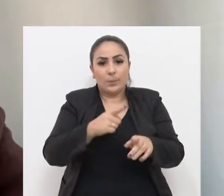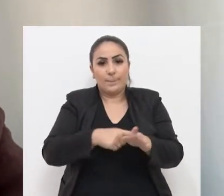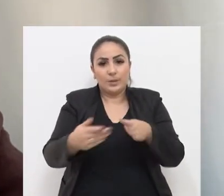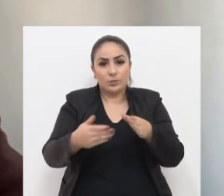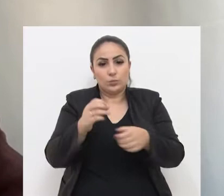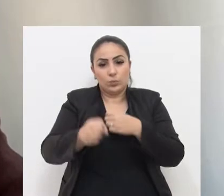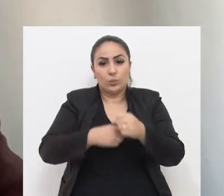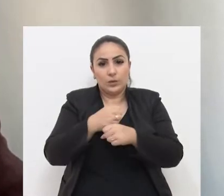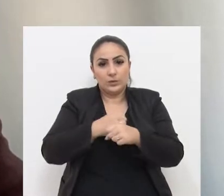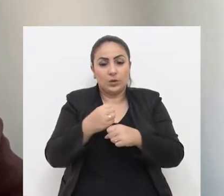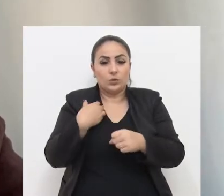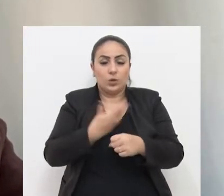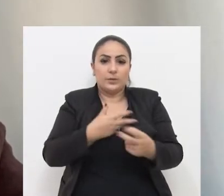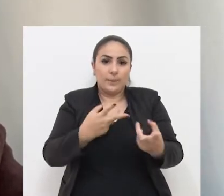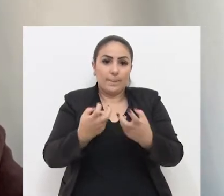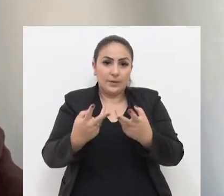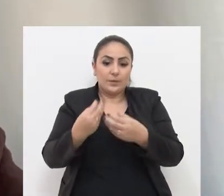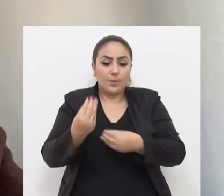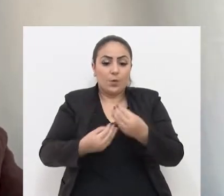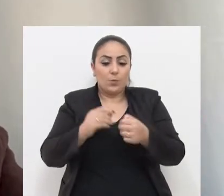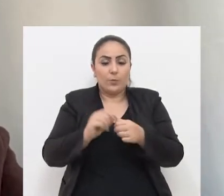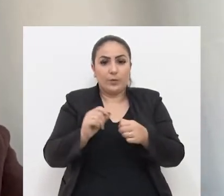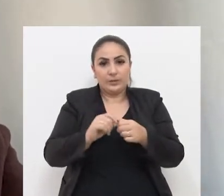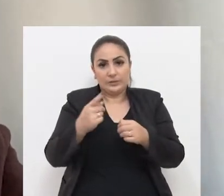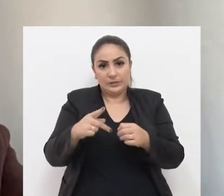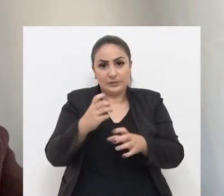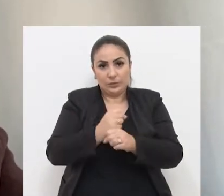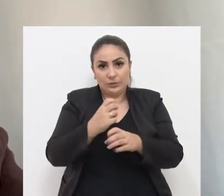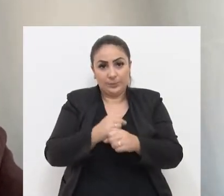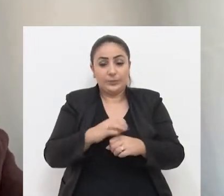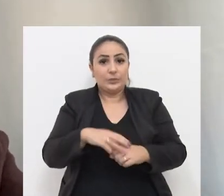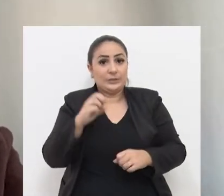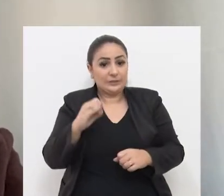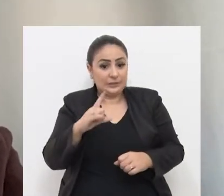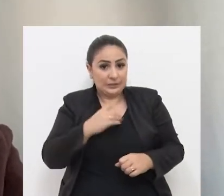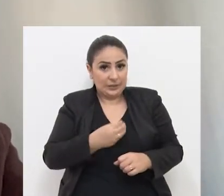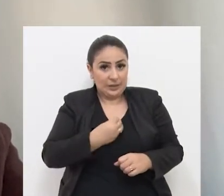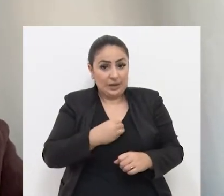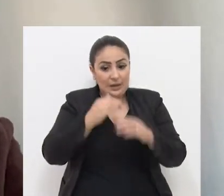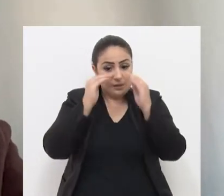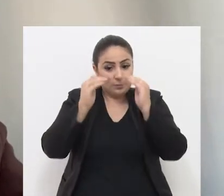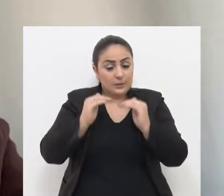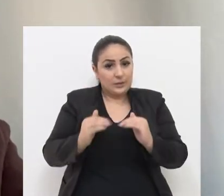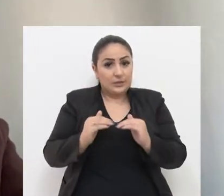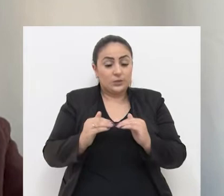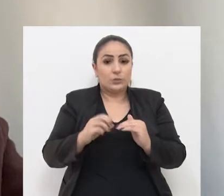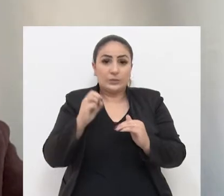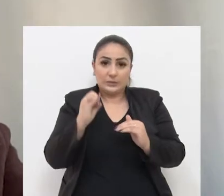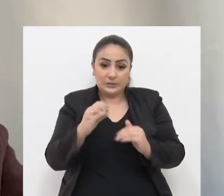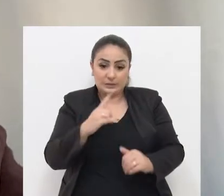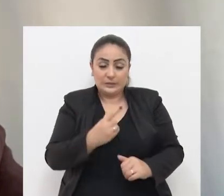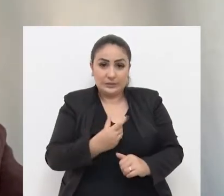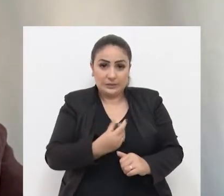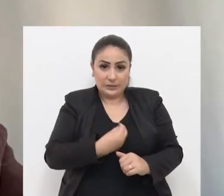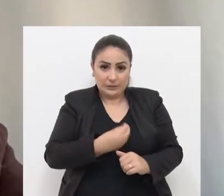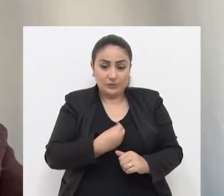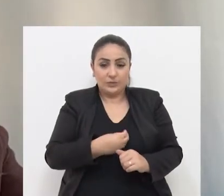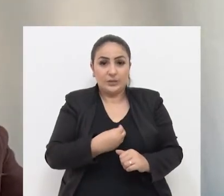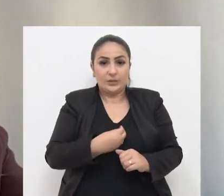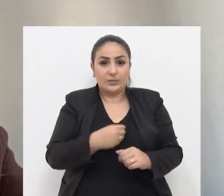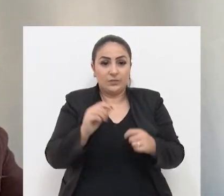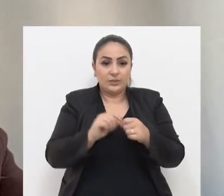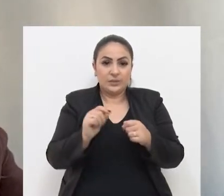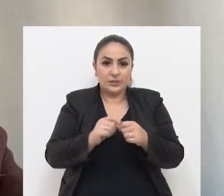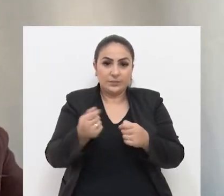durante o ano, onde a gente percebe a execução deste orçamento, ou seja, se ele está se cumprindo, se estamos